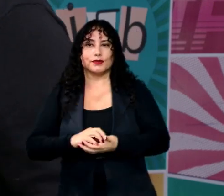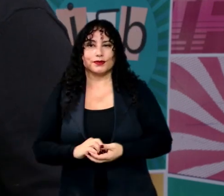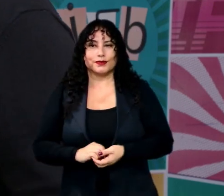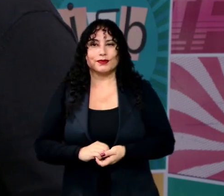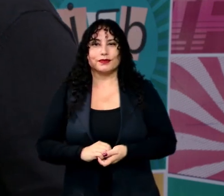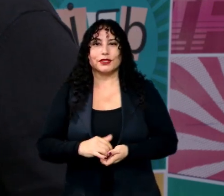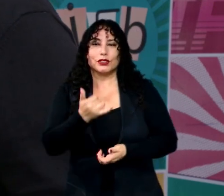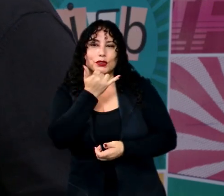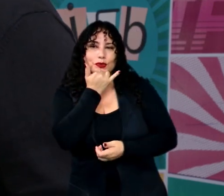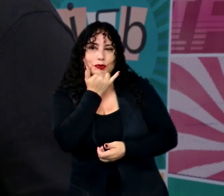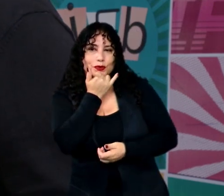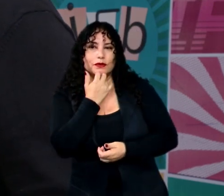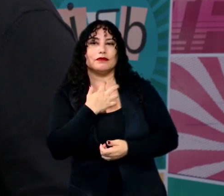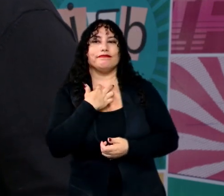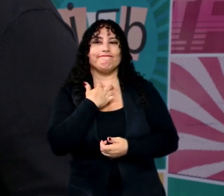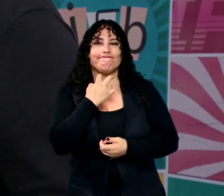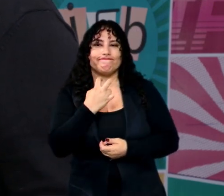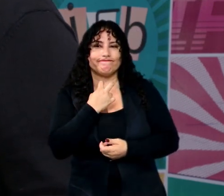Desculpa.